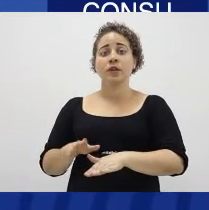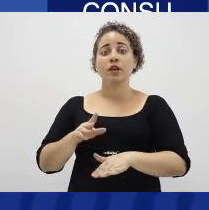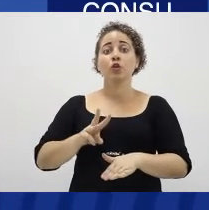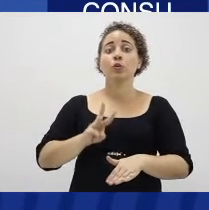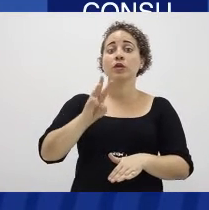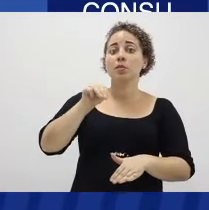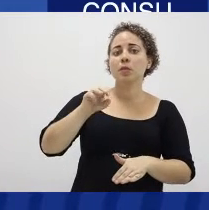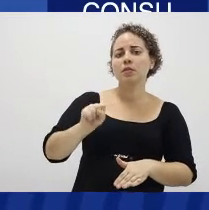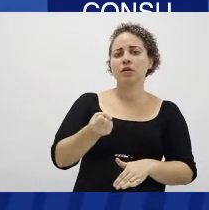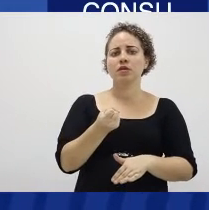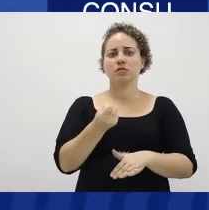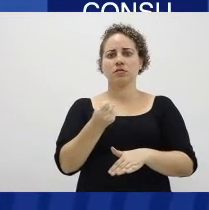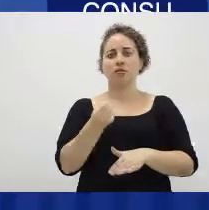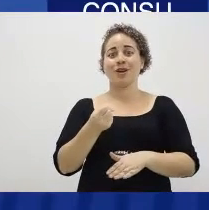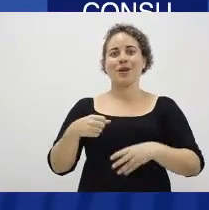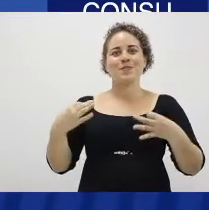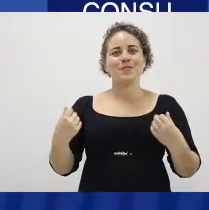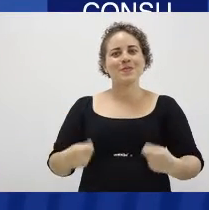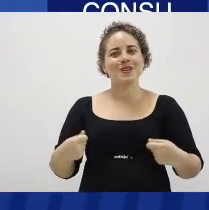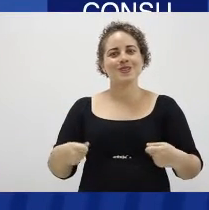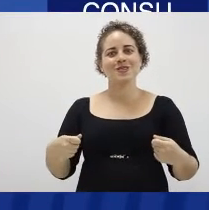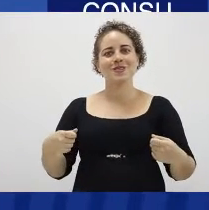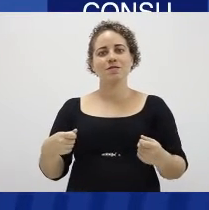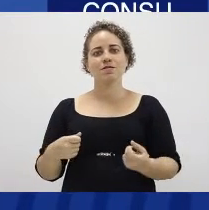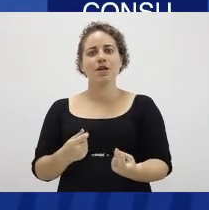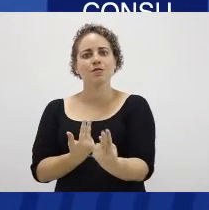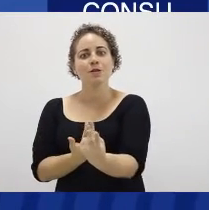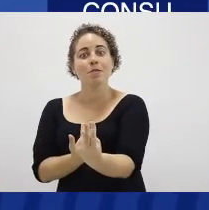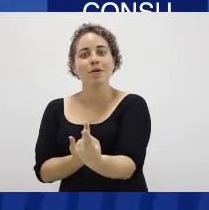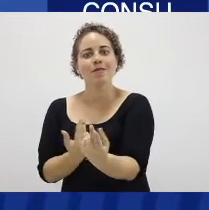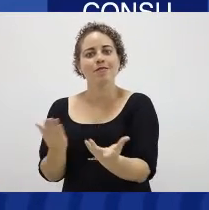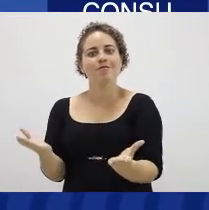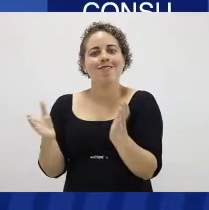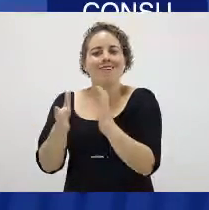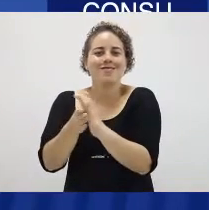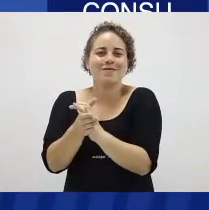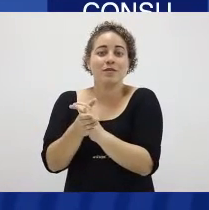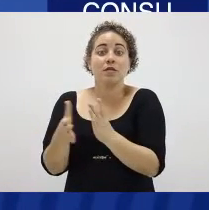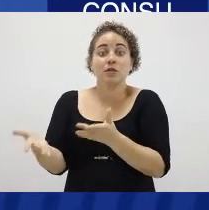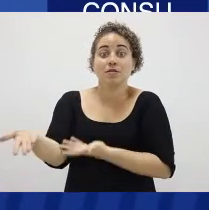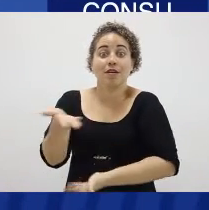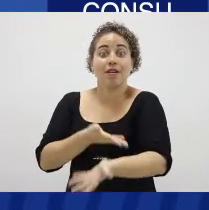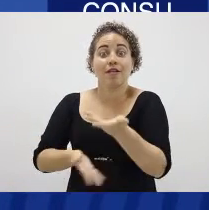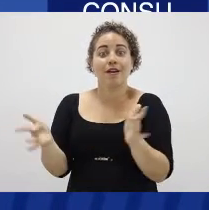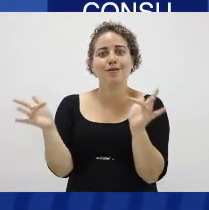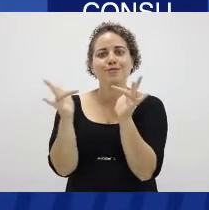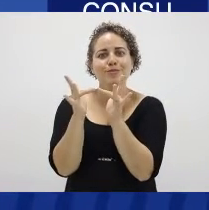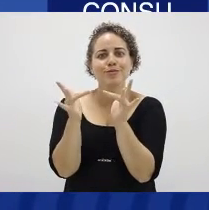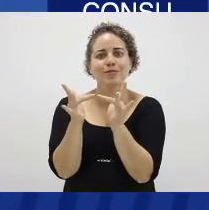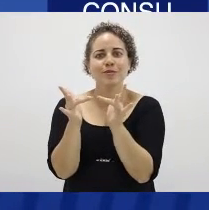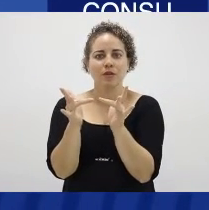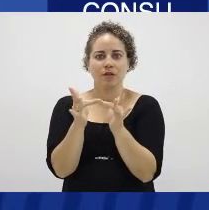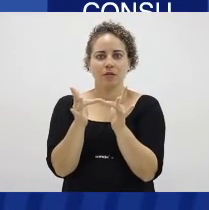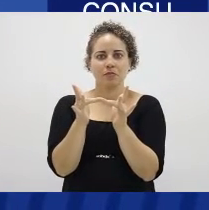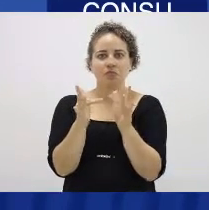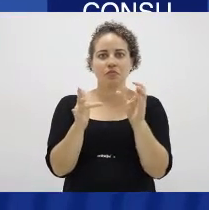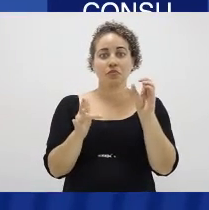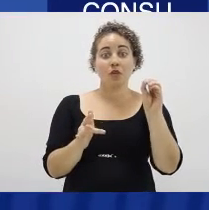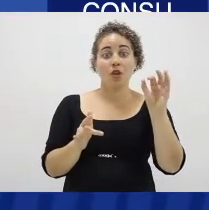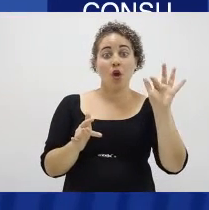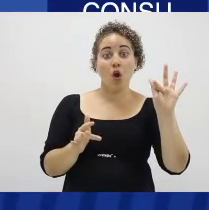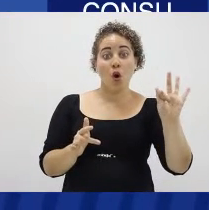um casamento mais afinado, um alinhamento maior entre a oferta e a demanda, de forma